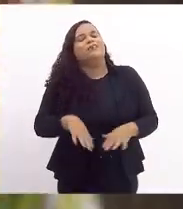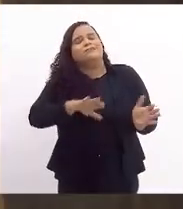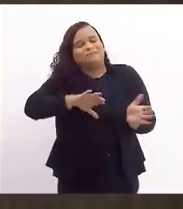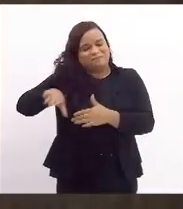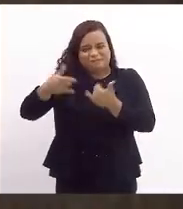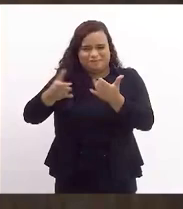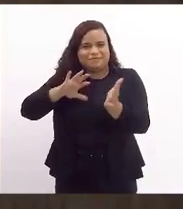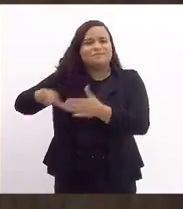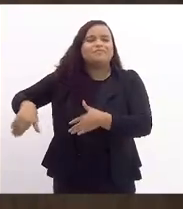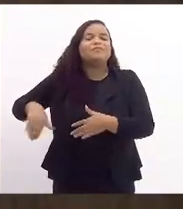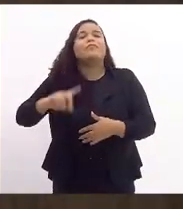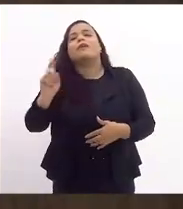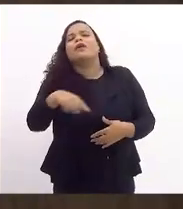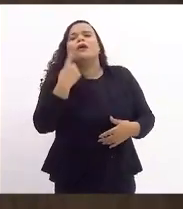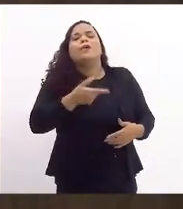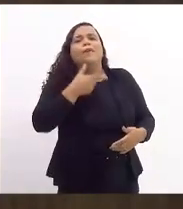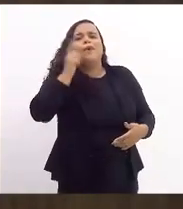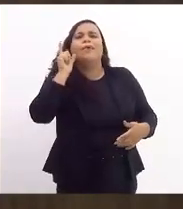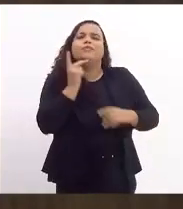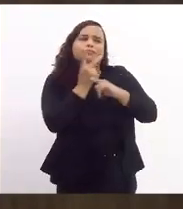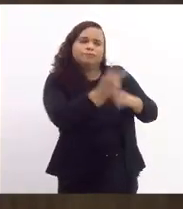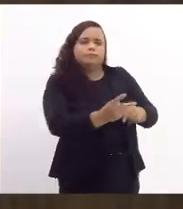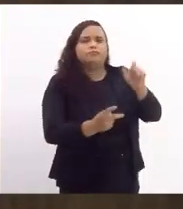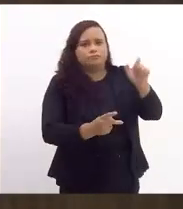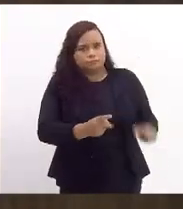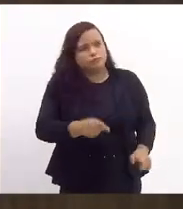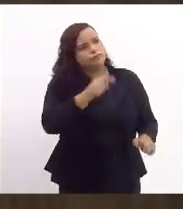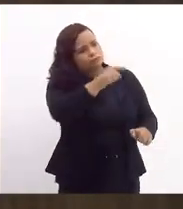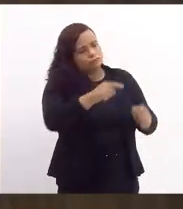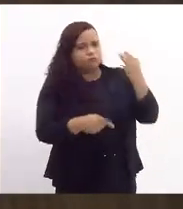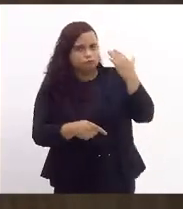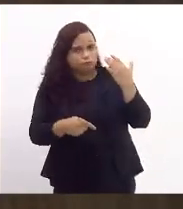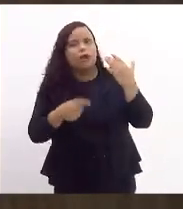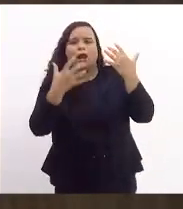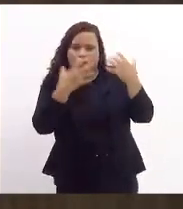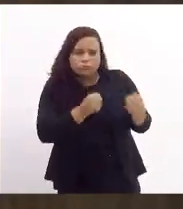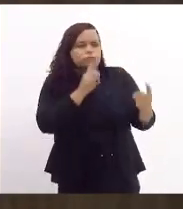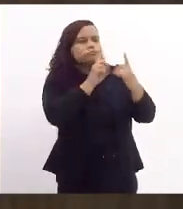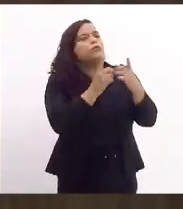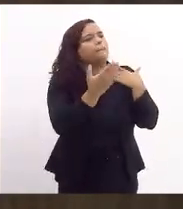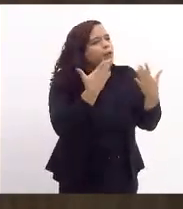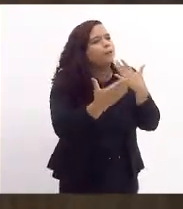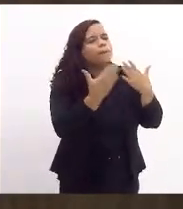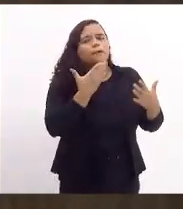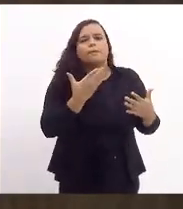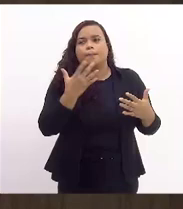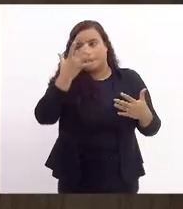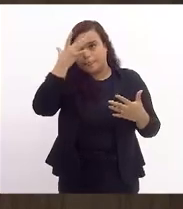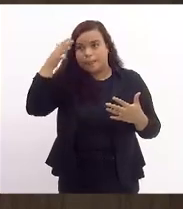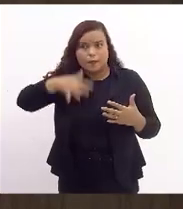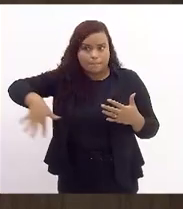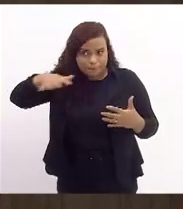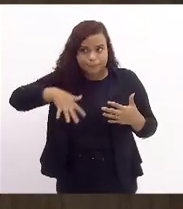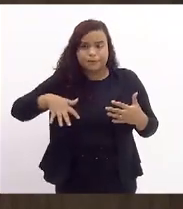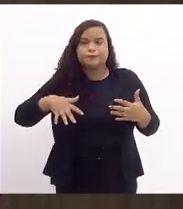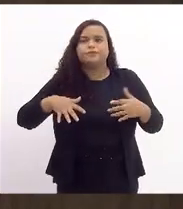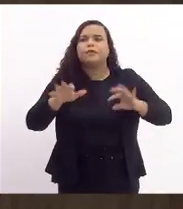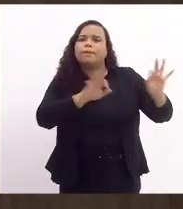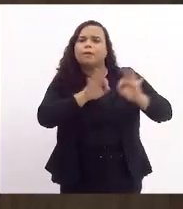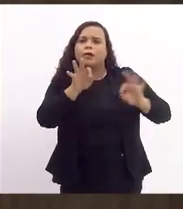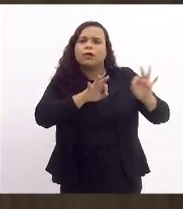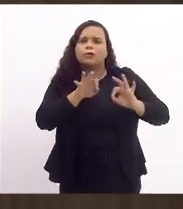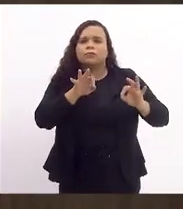parte Presidente nós ontem ele procuramos e o som atendeu muito bem o pessoal do plano de